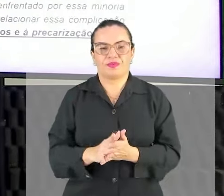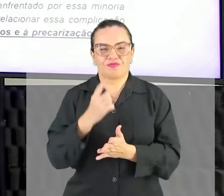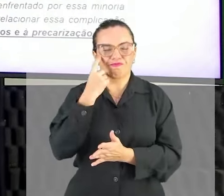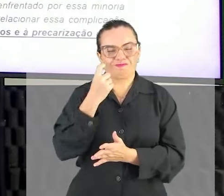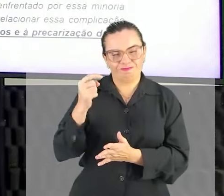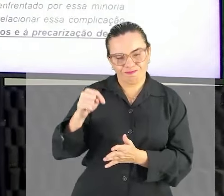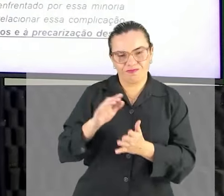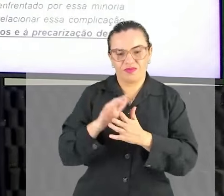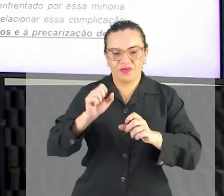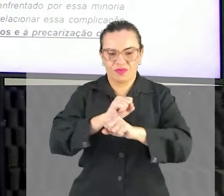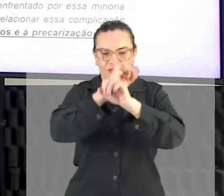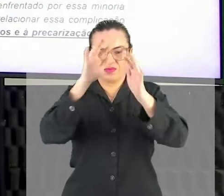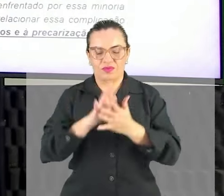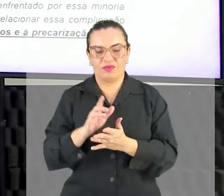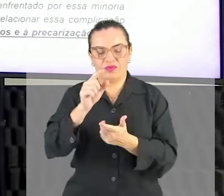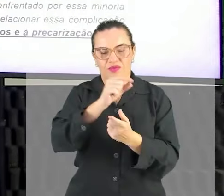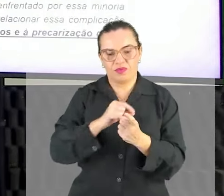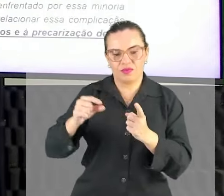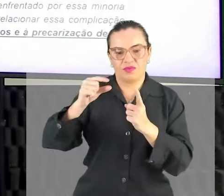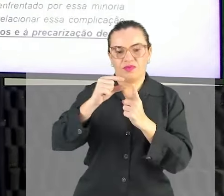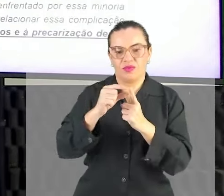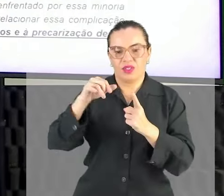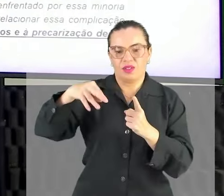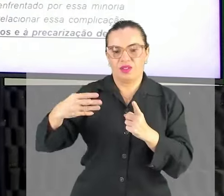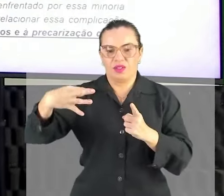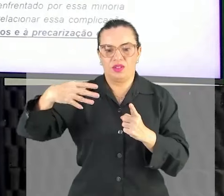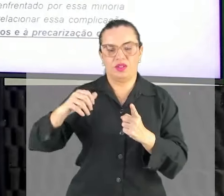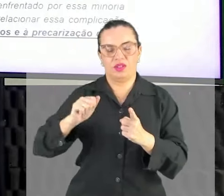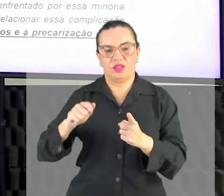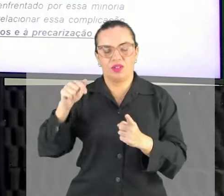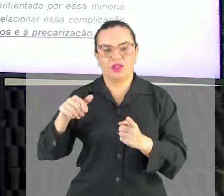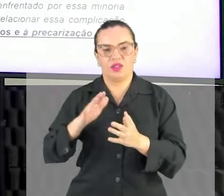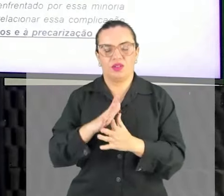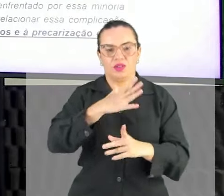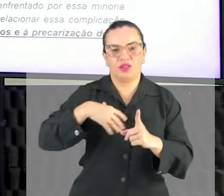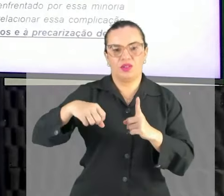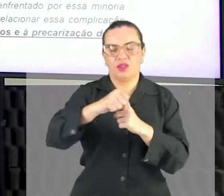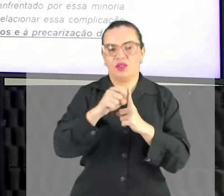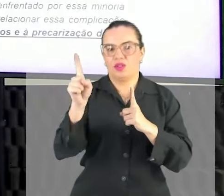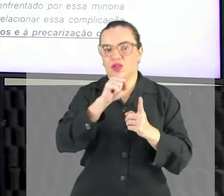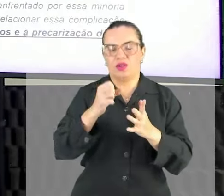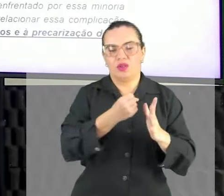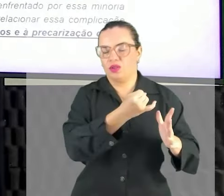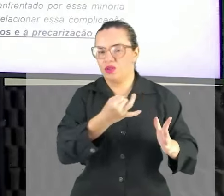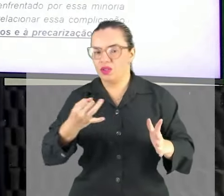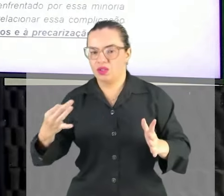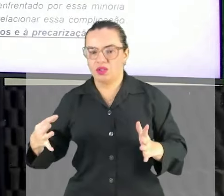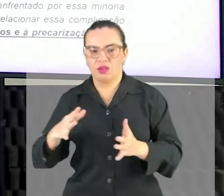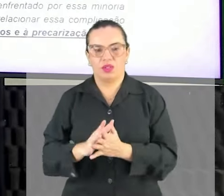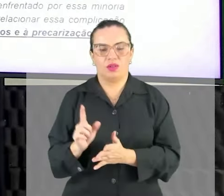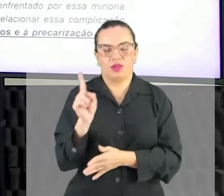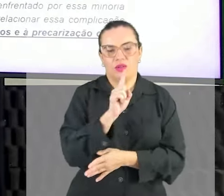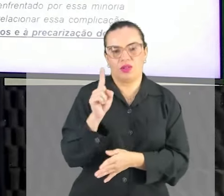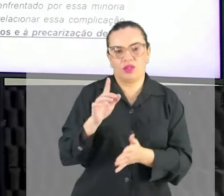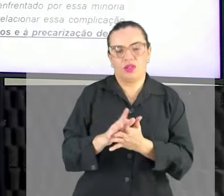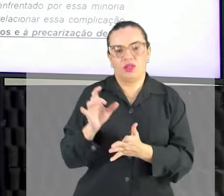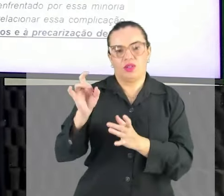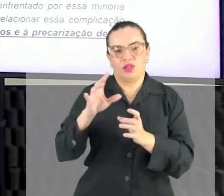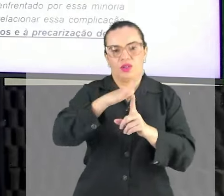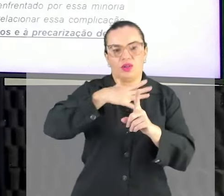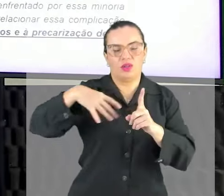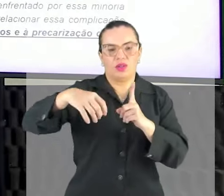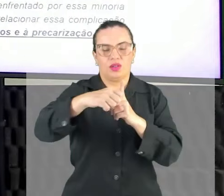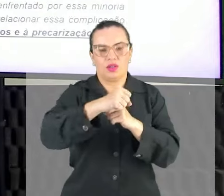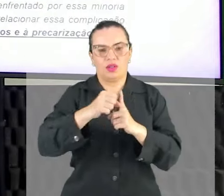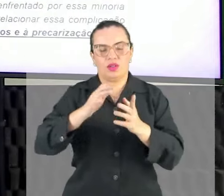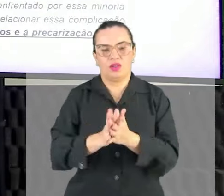também que a expressão aqui minoria social não se refere ao quantitativo. Todas as vezes que